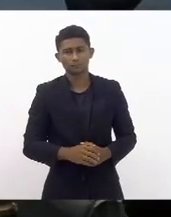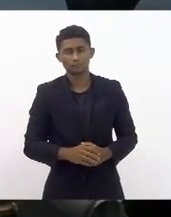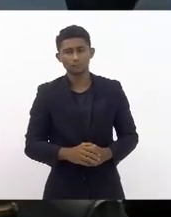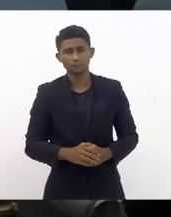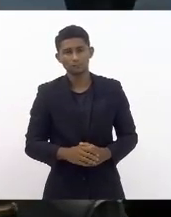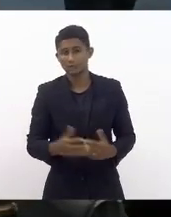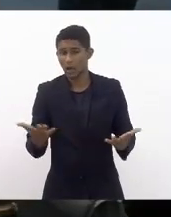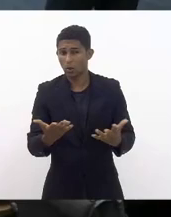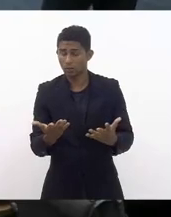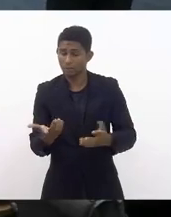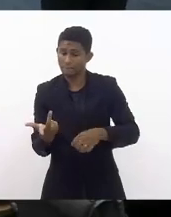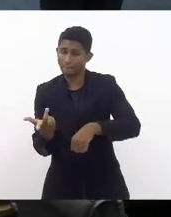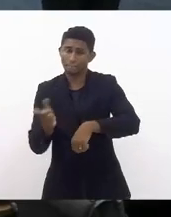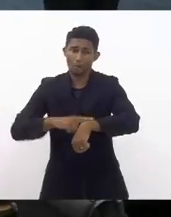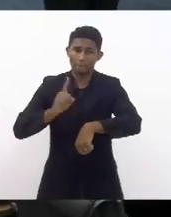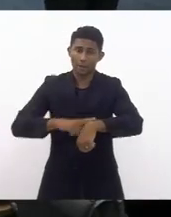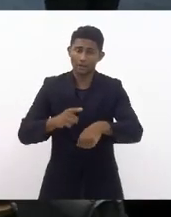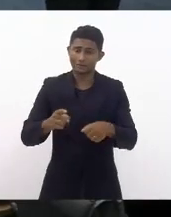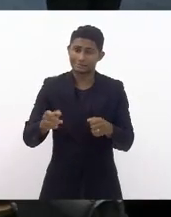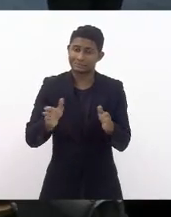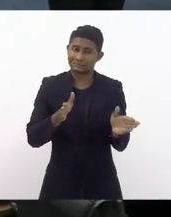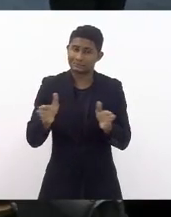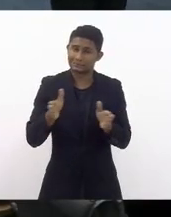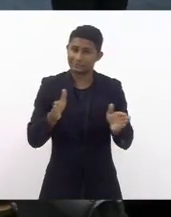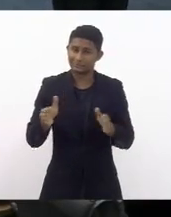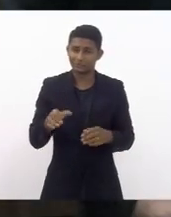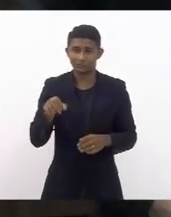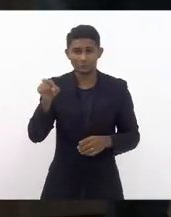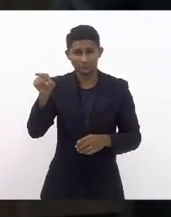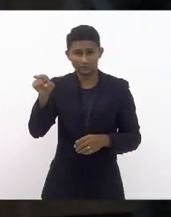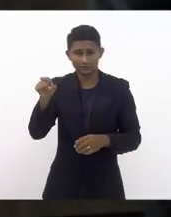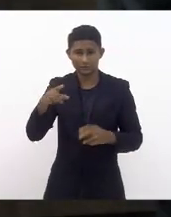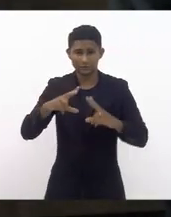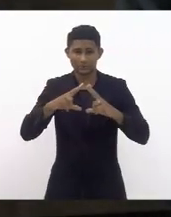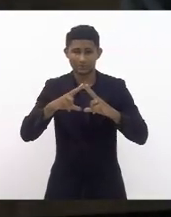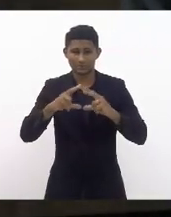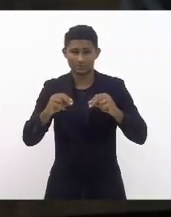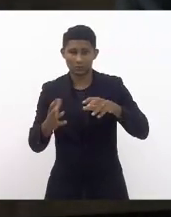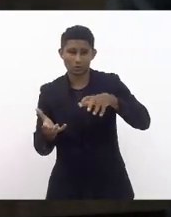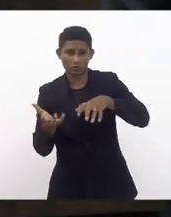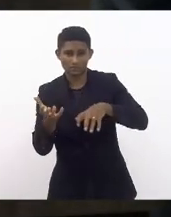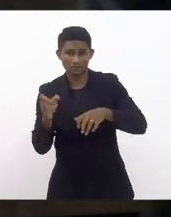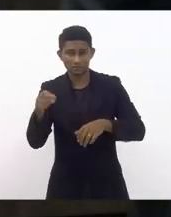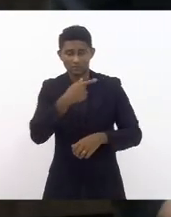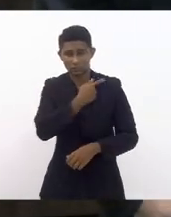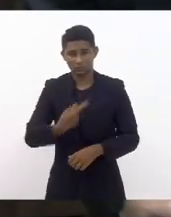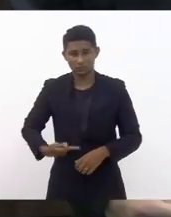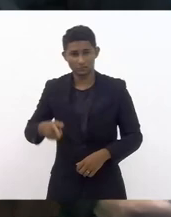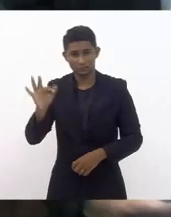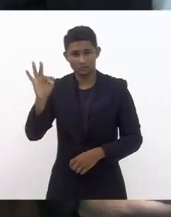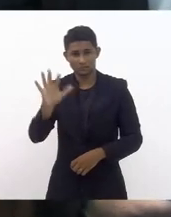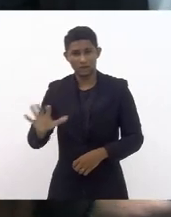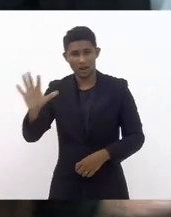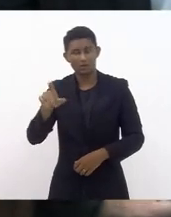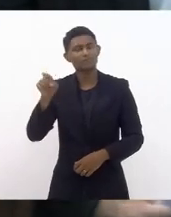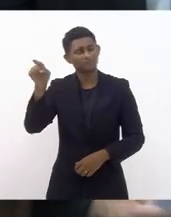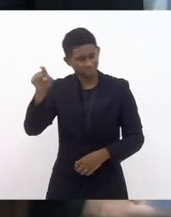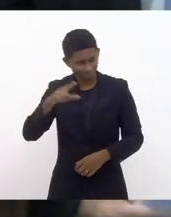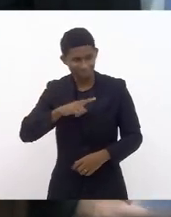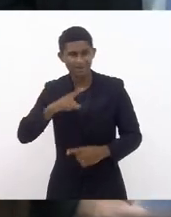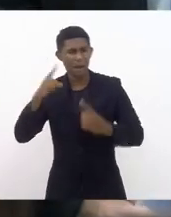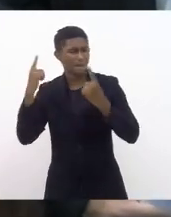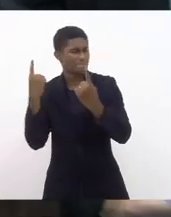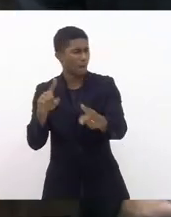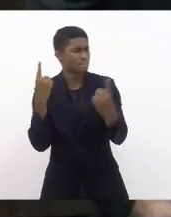sobretudo nesse momento em que de Brasília, do governo federal, partem sucessivos ataques